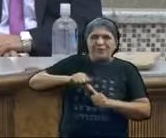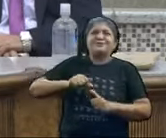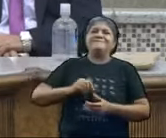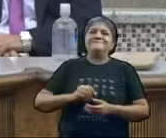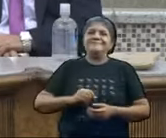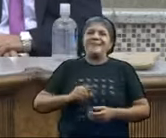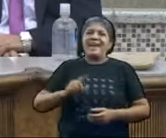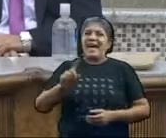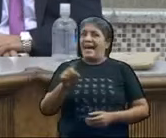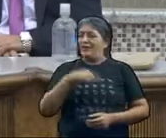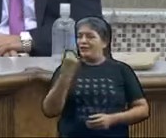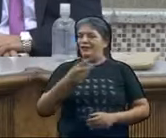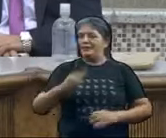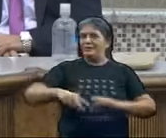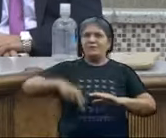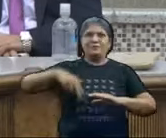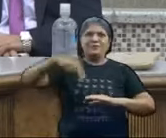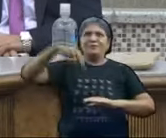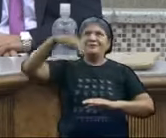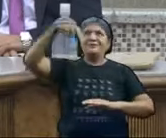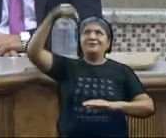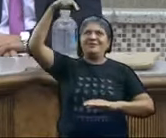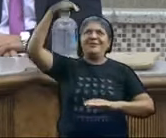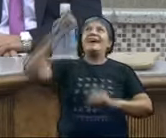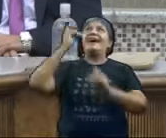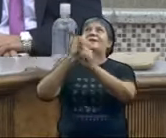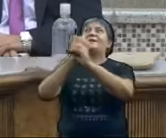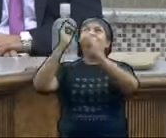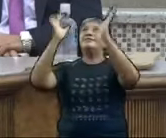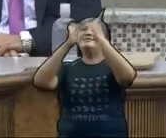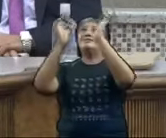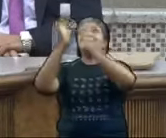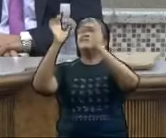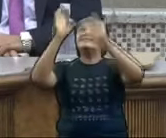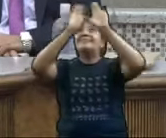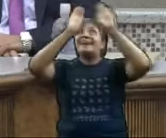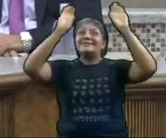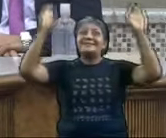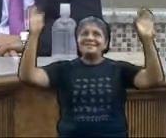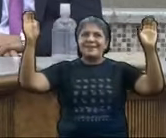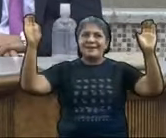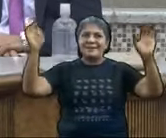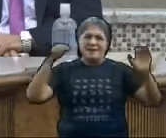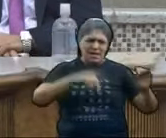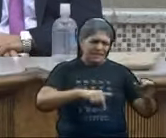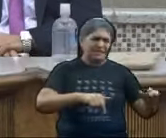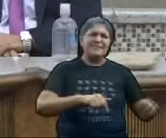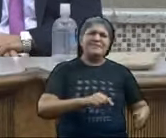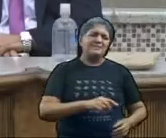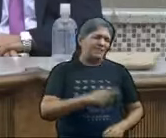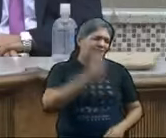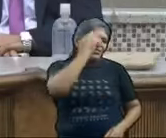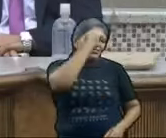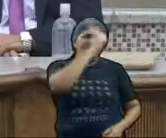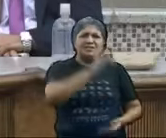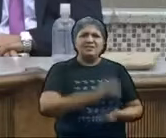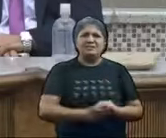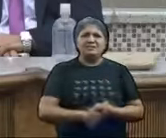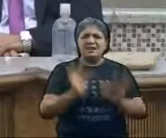tem alguém da família que está envolvido e mergulhado no pecado. Isso acaba maltratando toda a